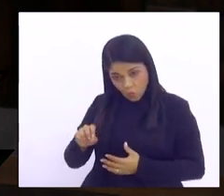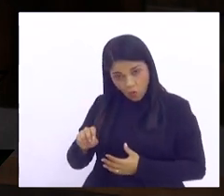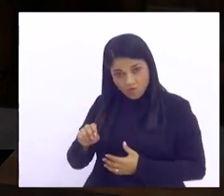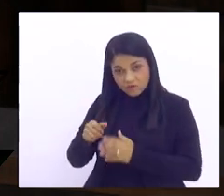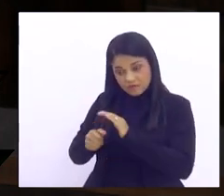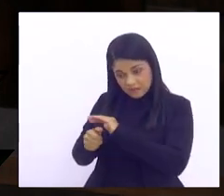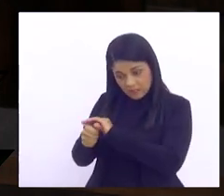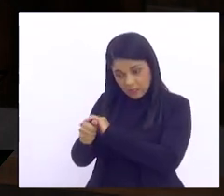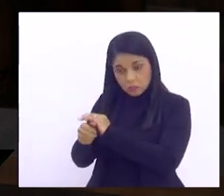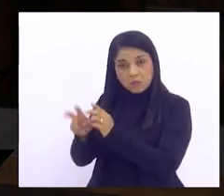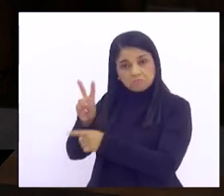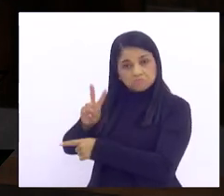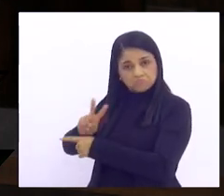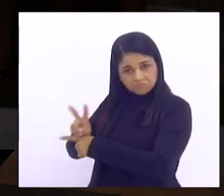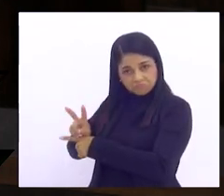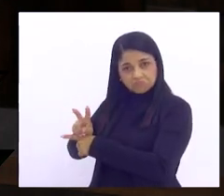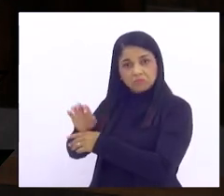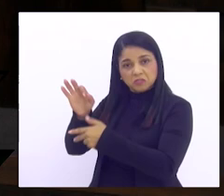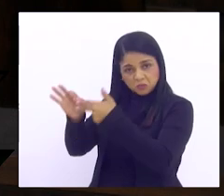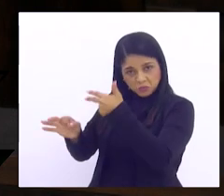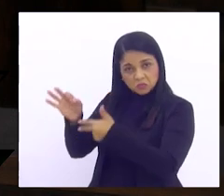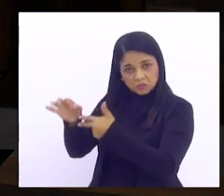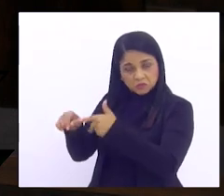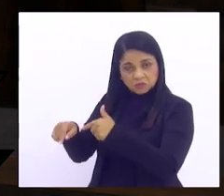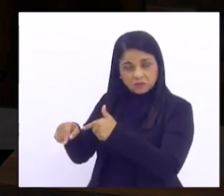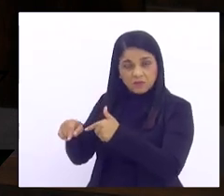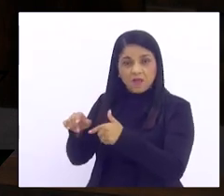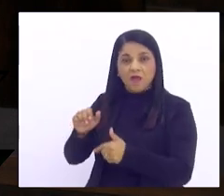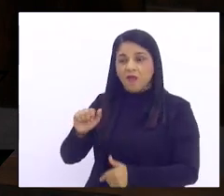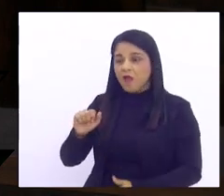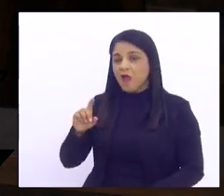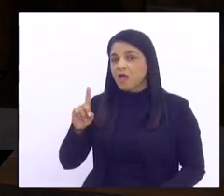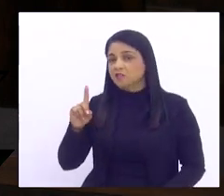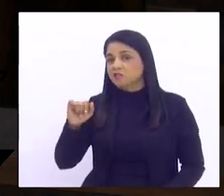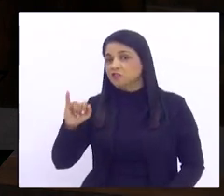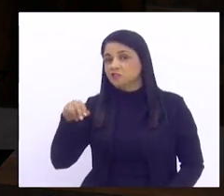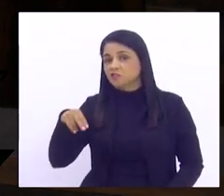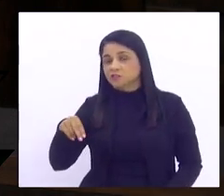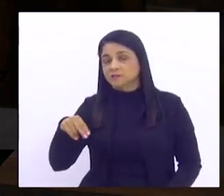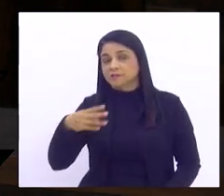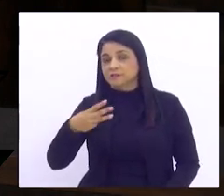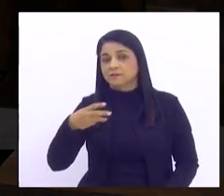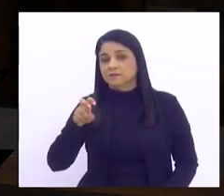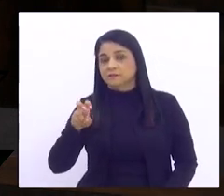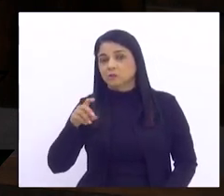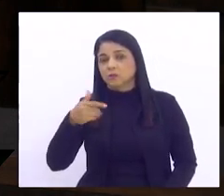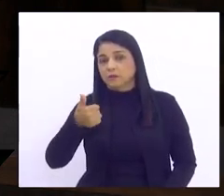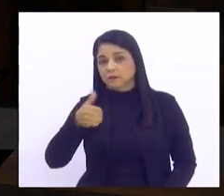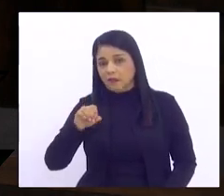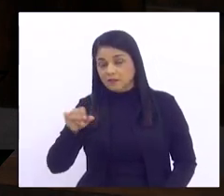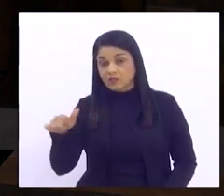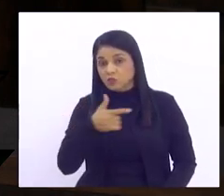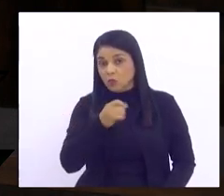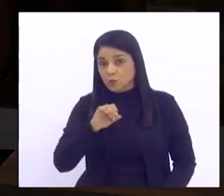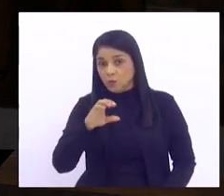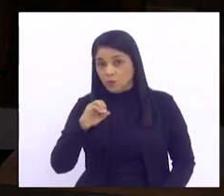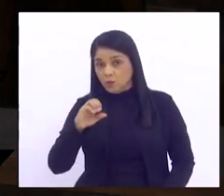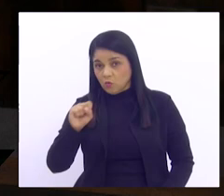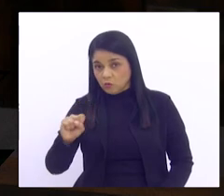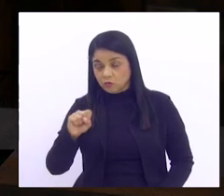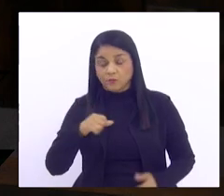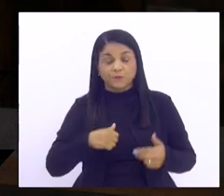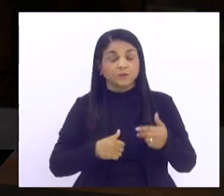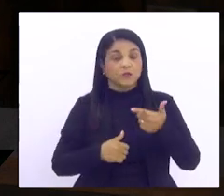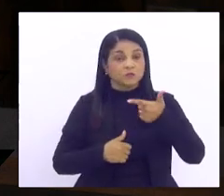jurídica superior à do embrião humano, segundo a ADIM 3510. Isso foi em 2008. Em